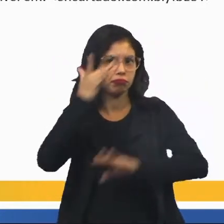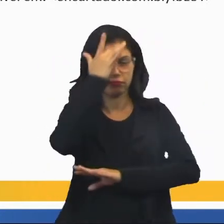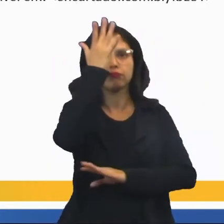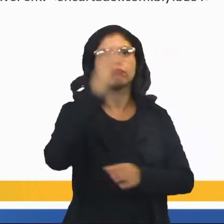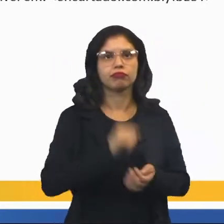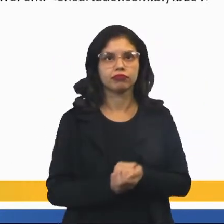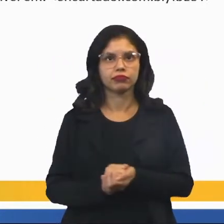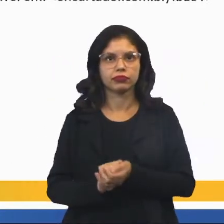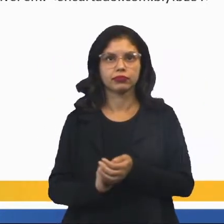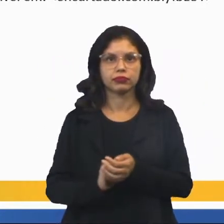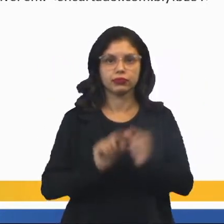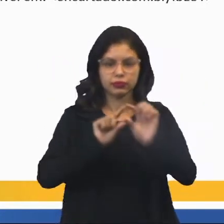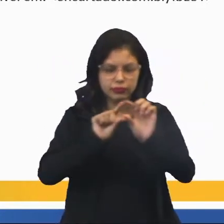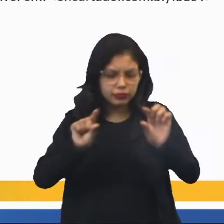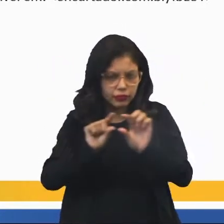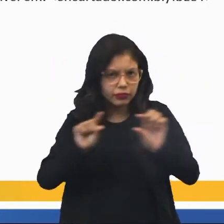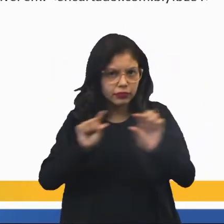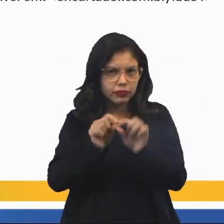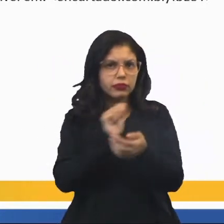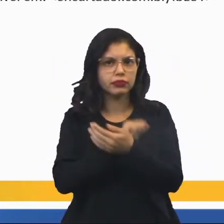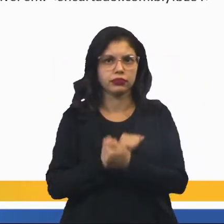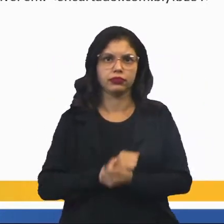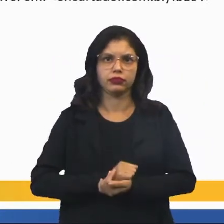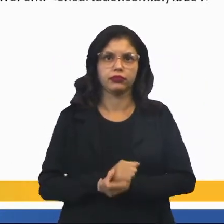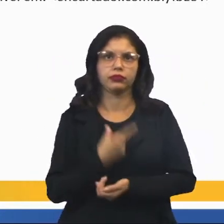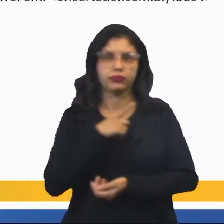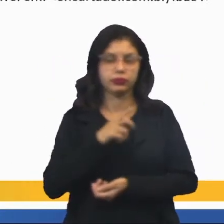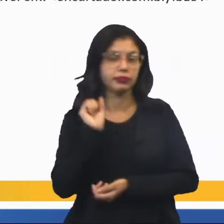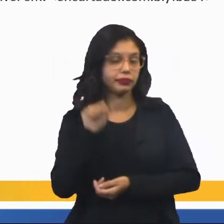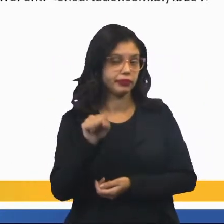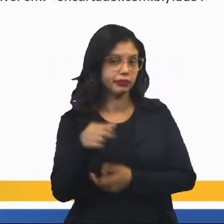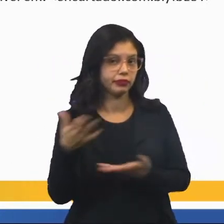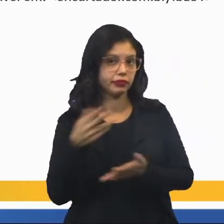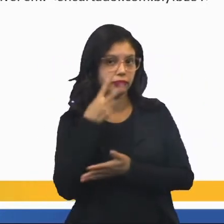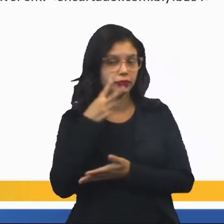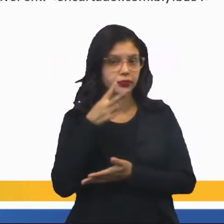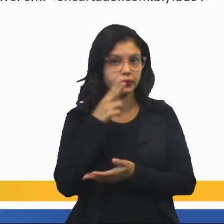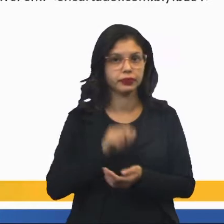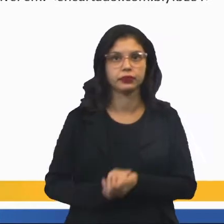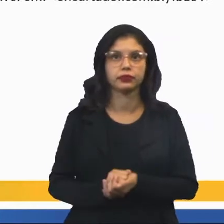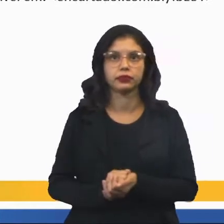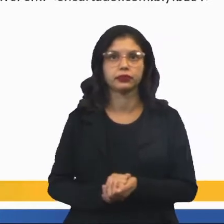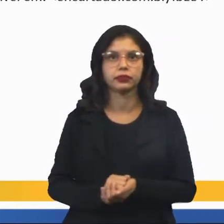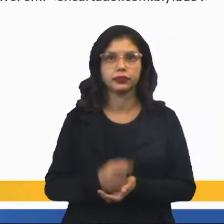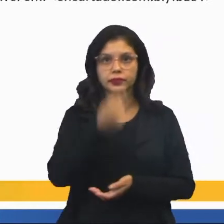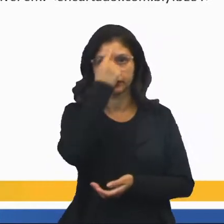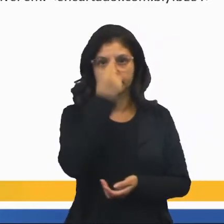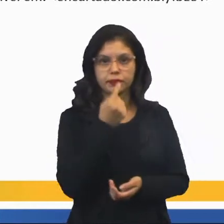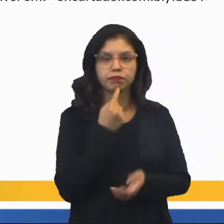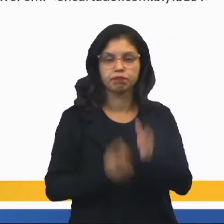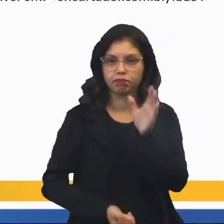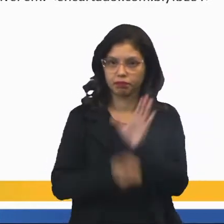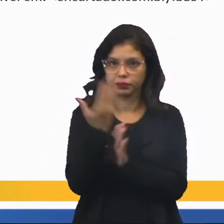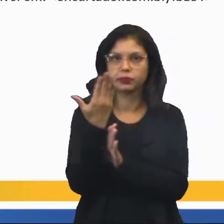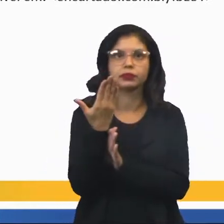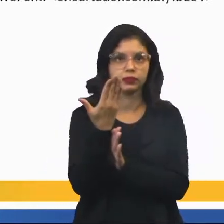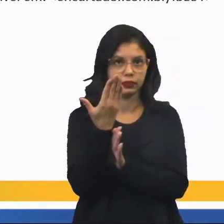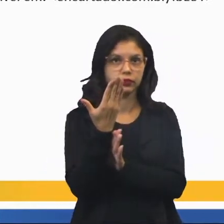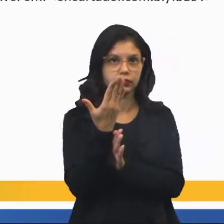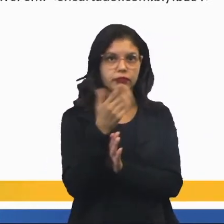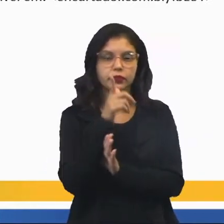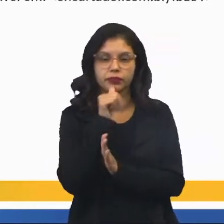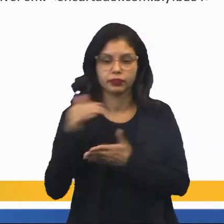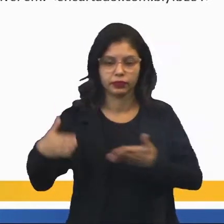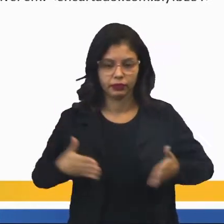tem uma legenda ali. E é isso mesmo, turma, nós conseguimos aqui observar a cidade surgindo das margens do